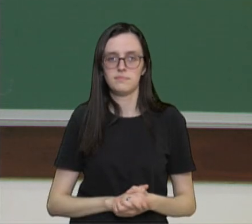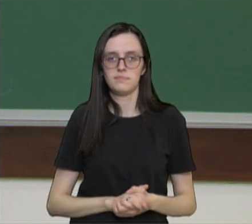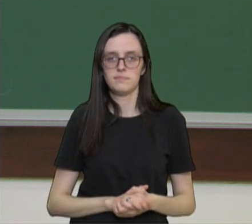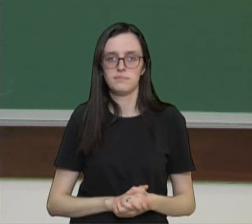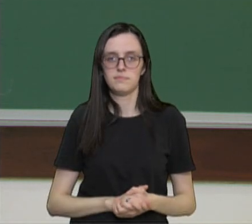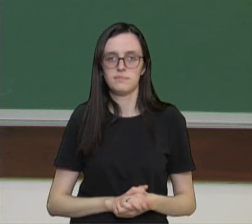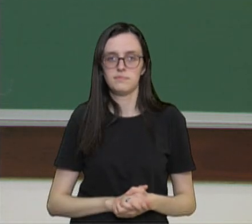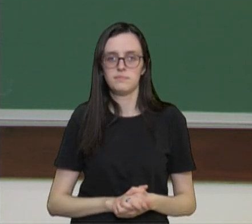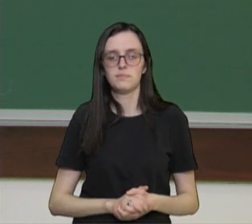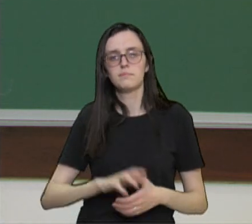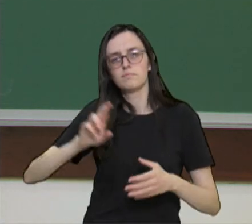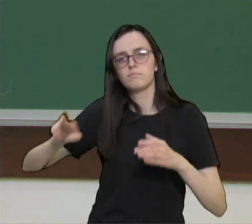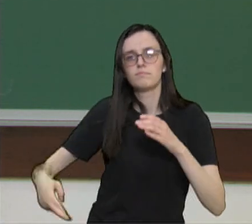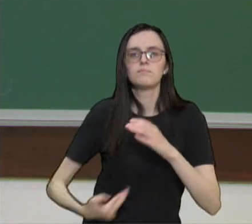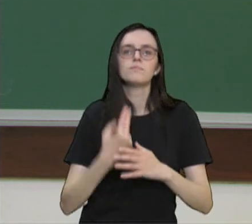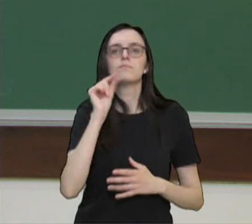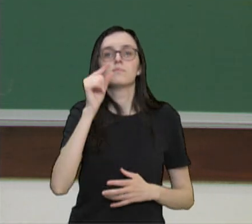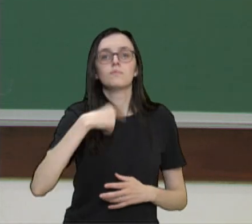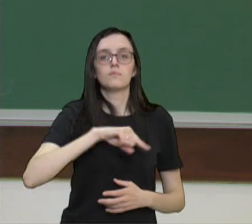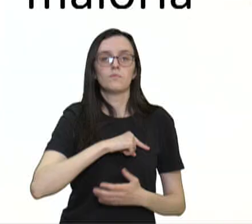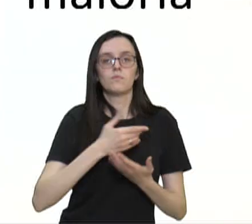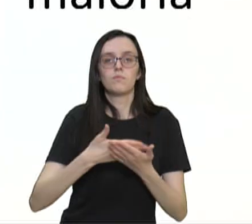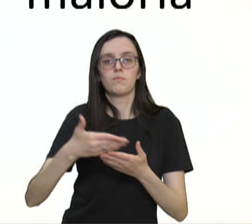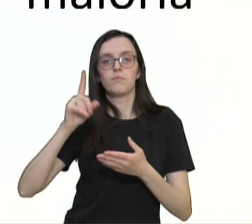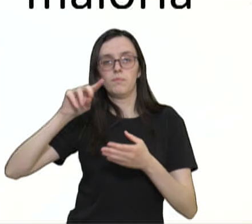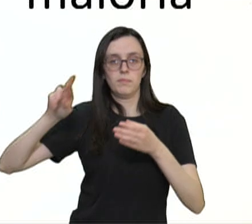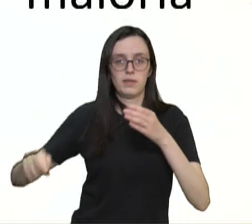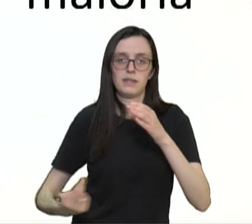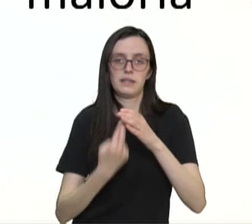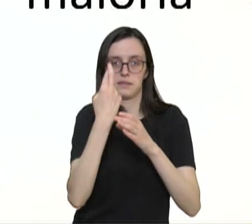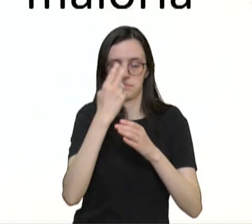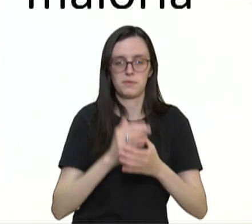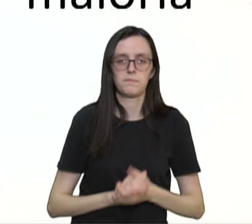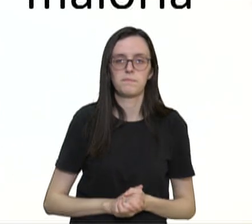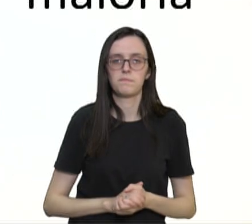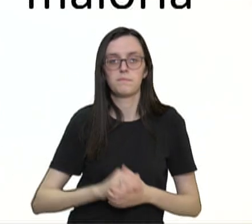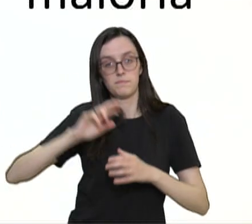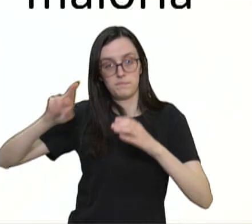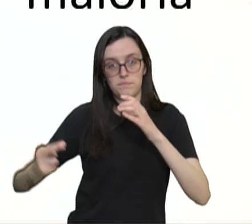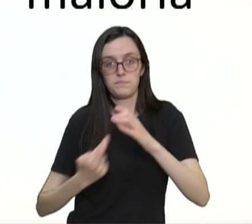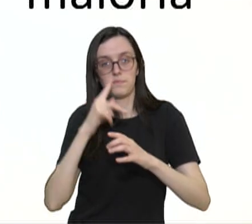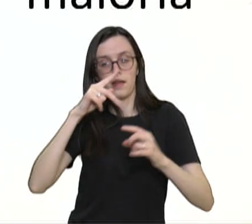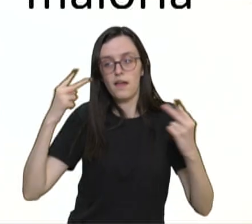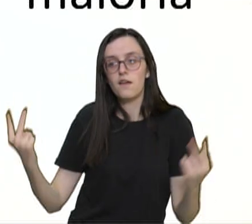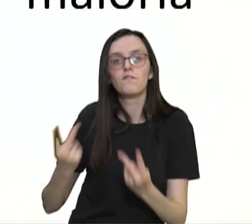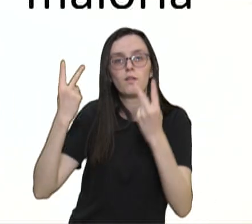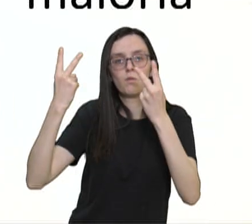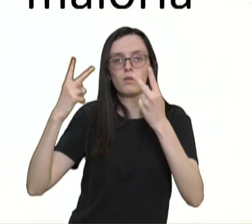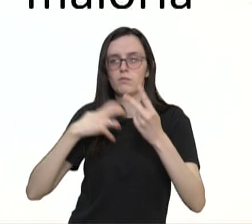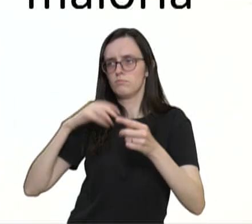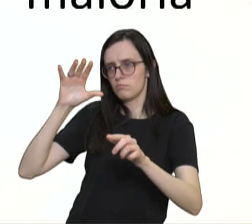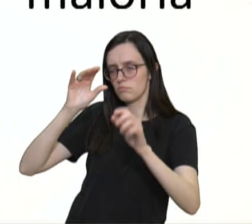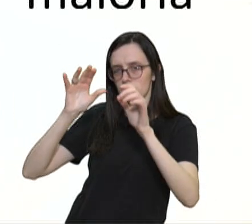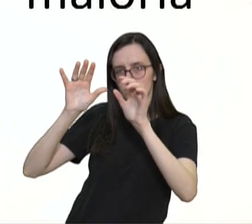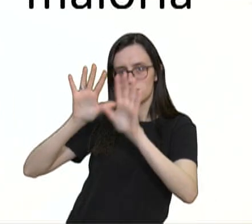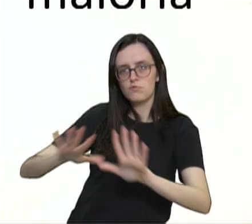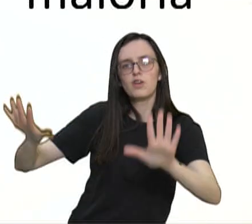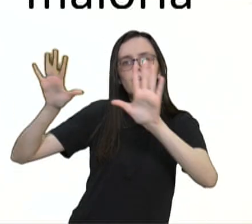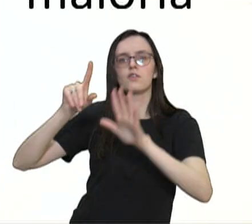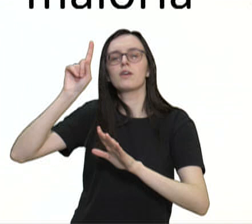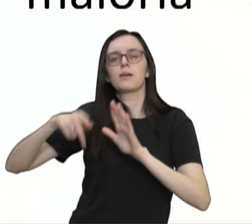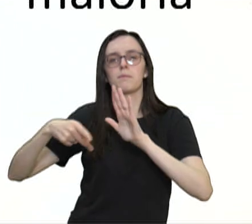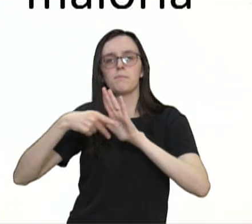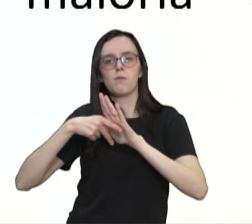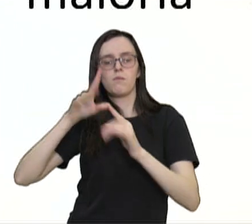Então, o Renascimento. Vamos começar com o Renascimento. O Renascimento, a gente tem a valorização da estética artística da